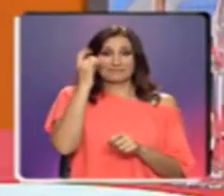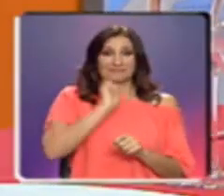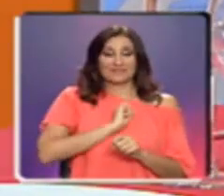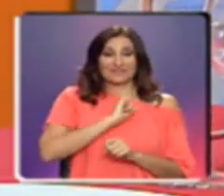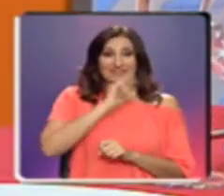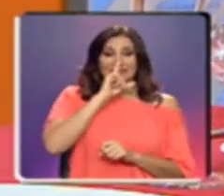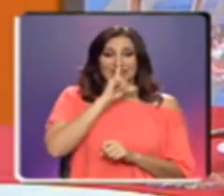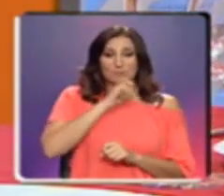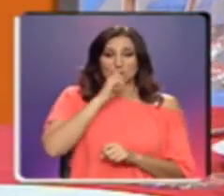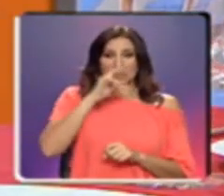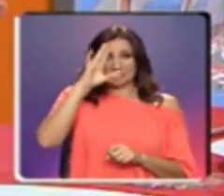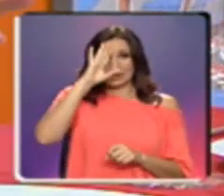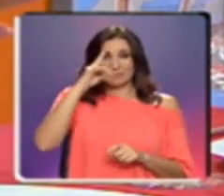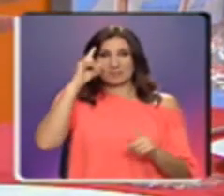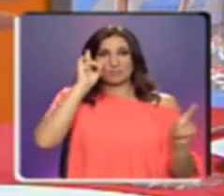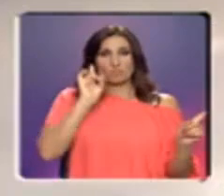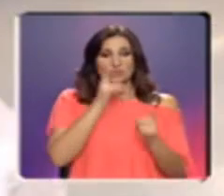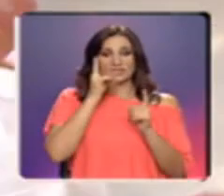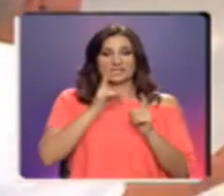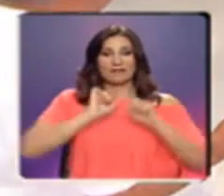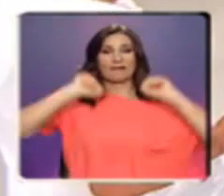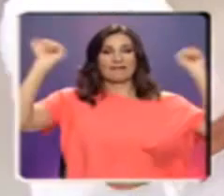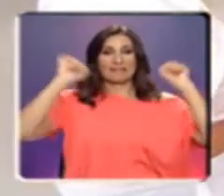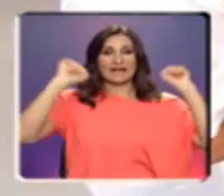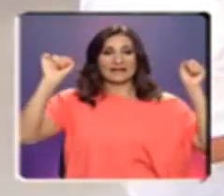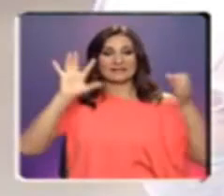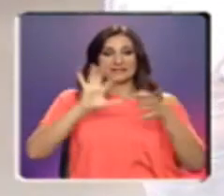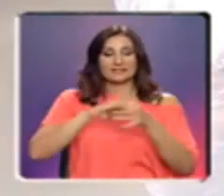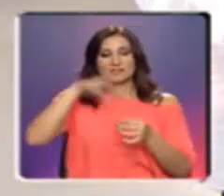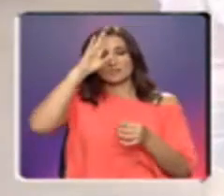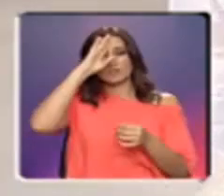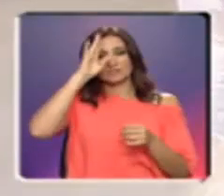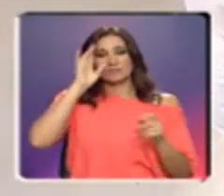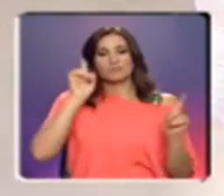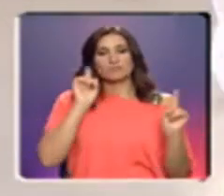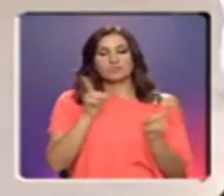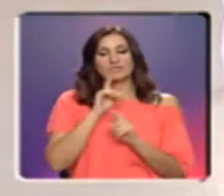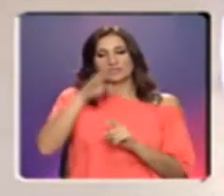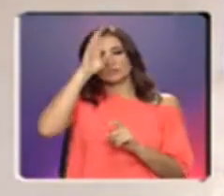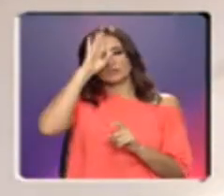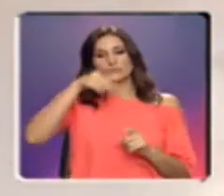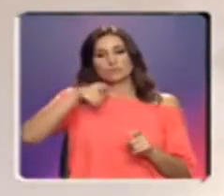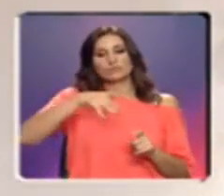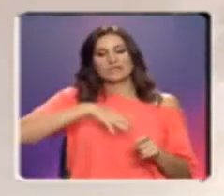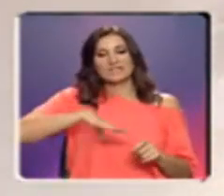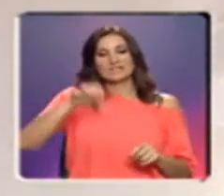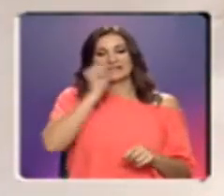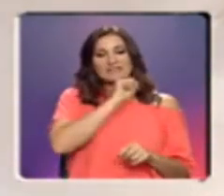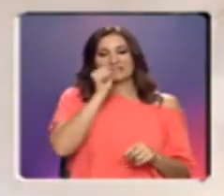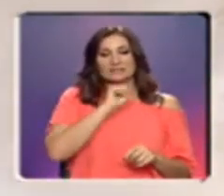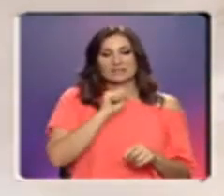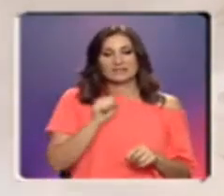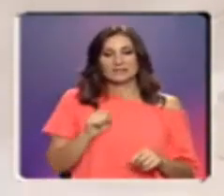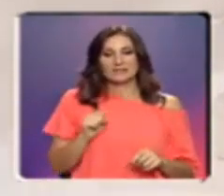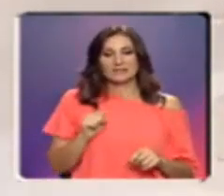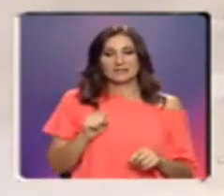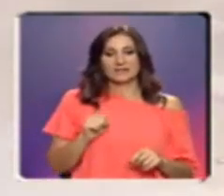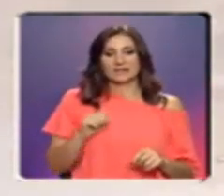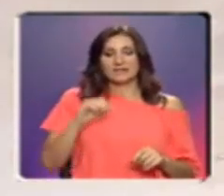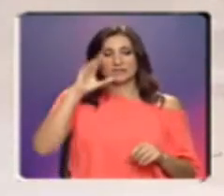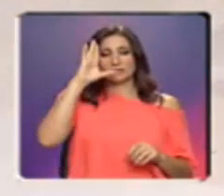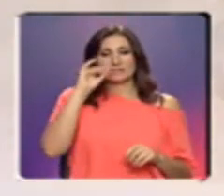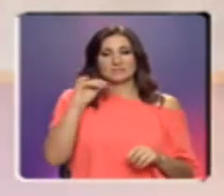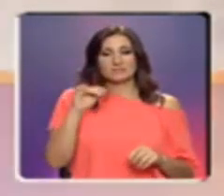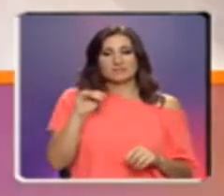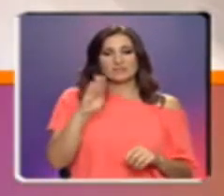Qual é a canção? Sabe alguma de cor? Das claques? Canção? Sim. Uma canção de Sporting que queira cantar aqui connosco. Da Maria José